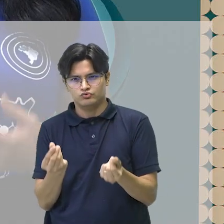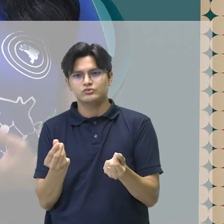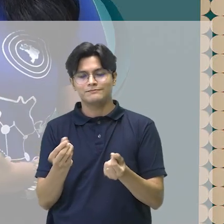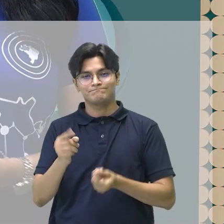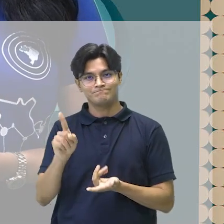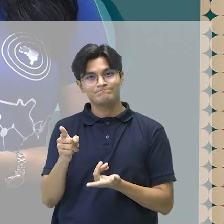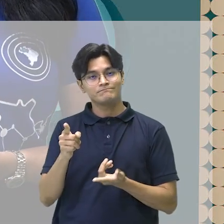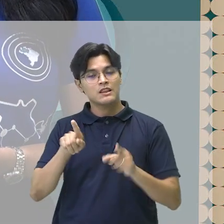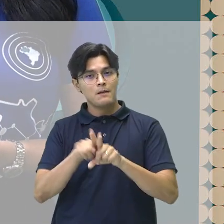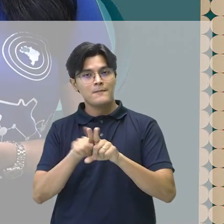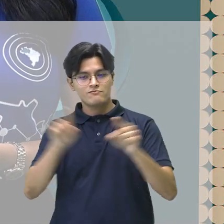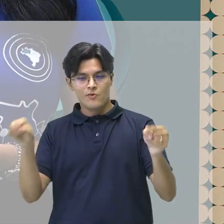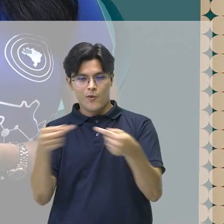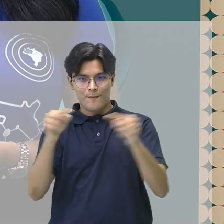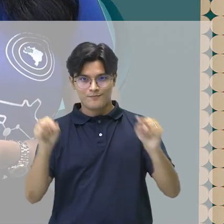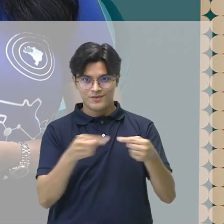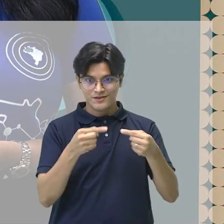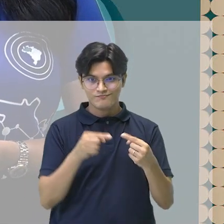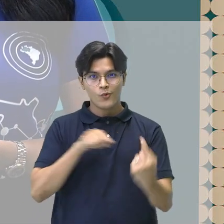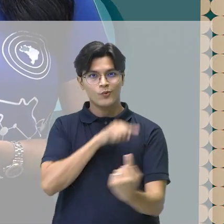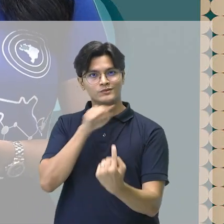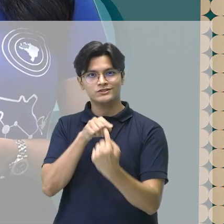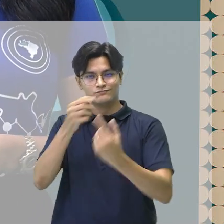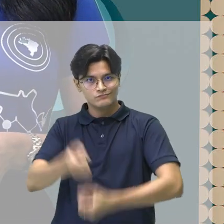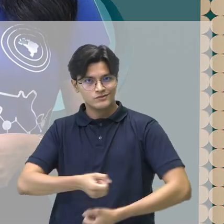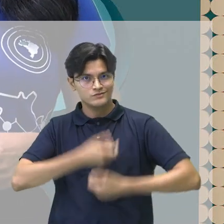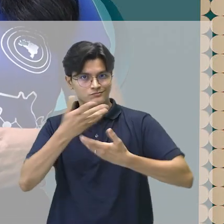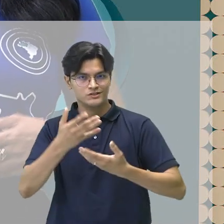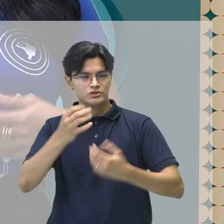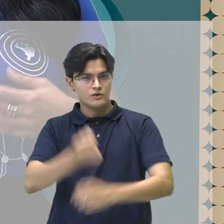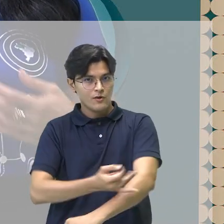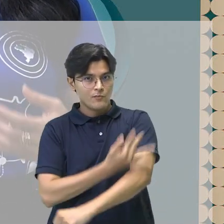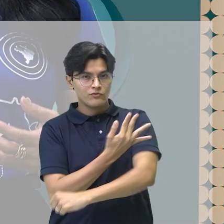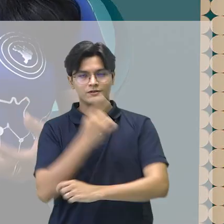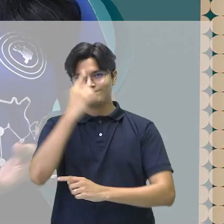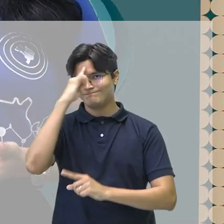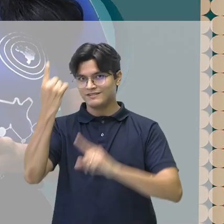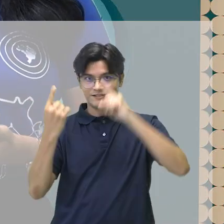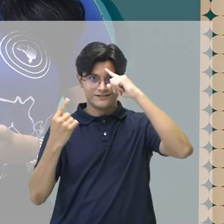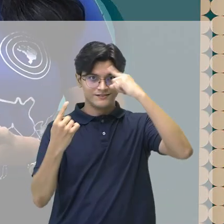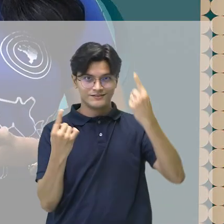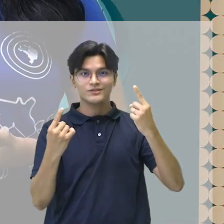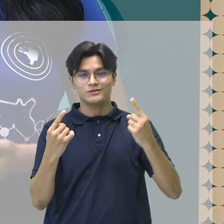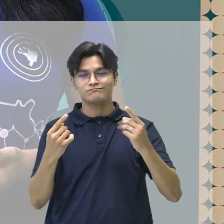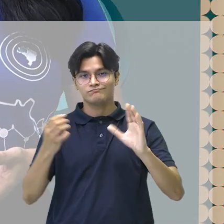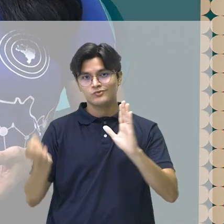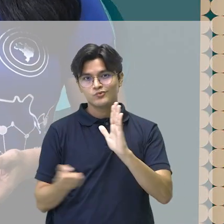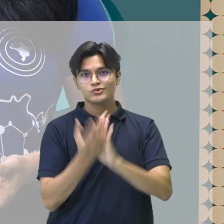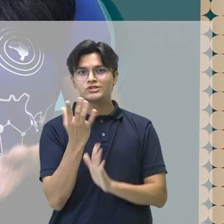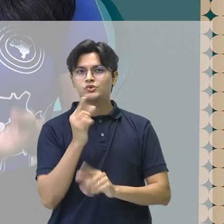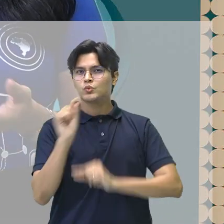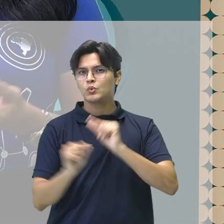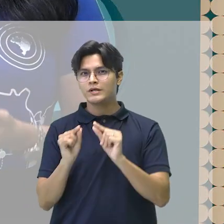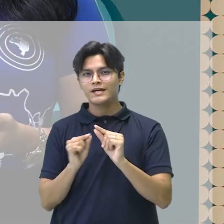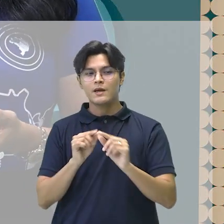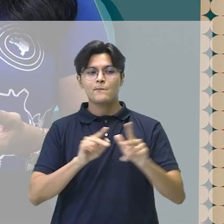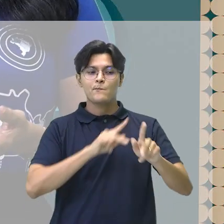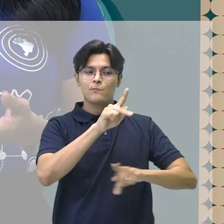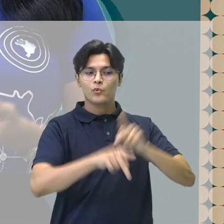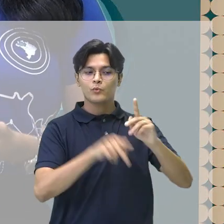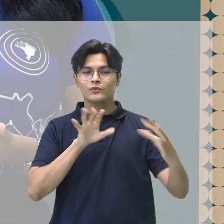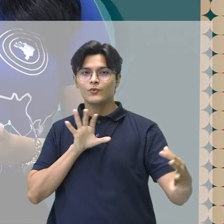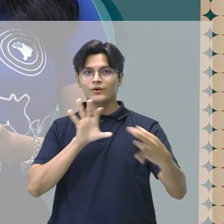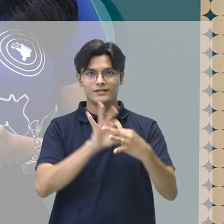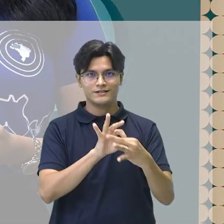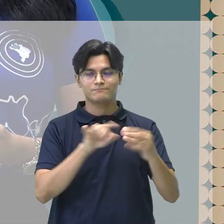para transmitir emoções e ideias, criando conexões únicas com o público. Elas também possuem